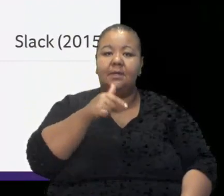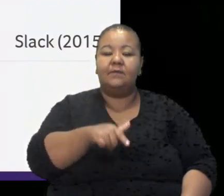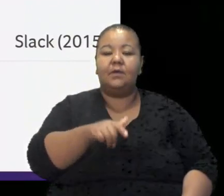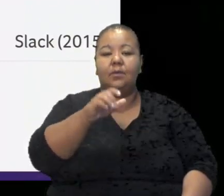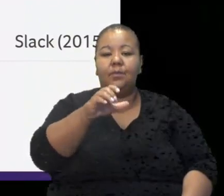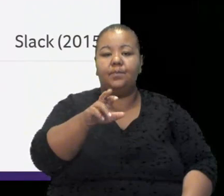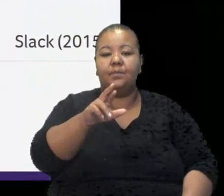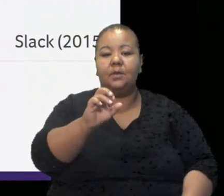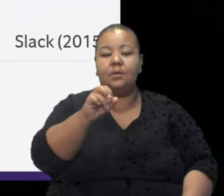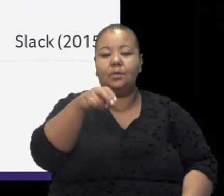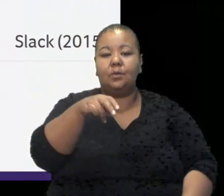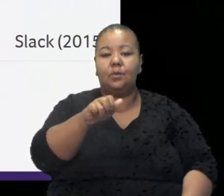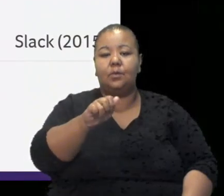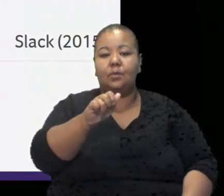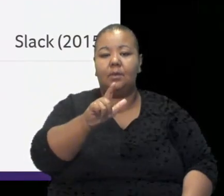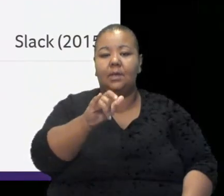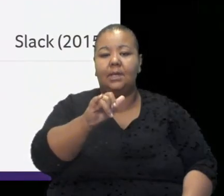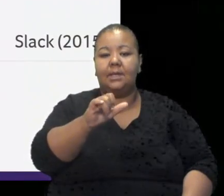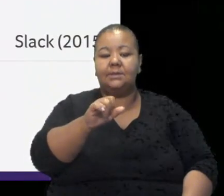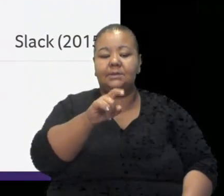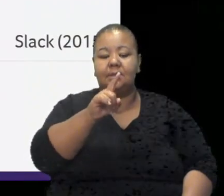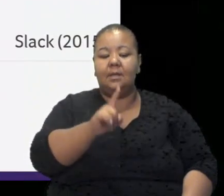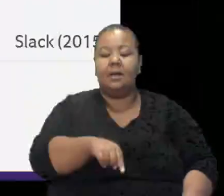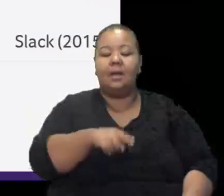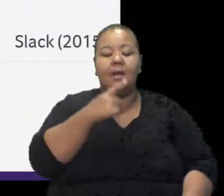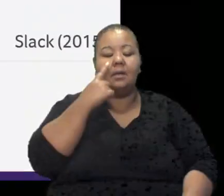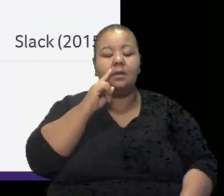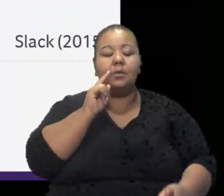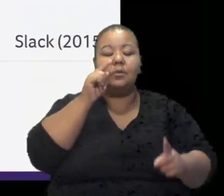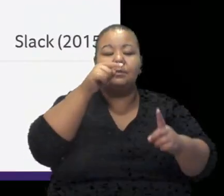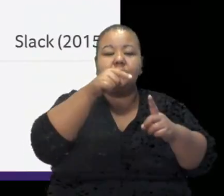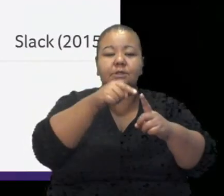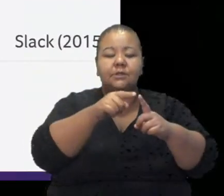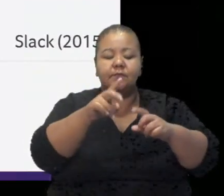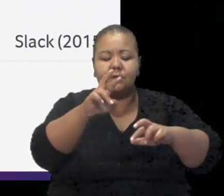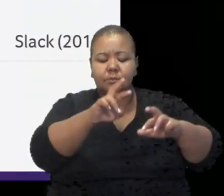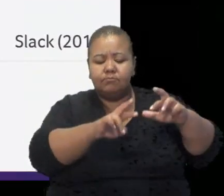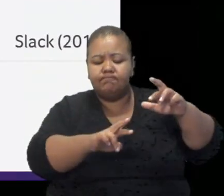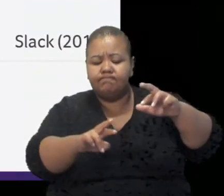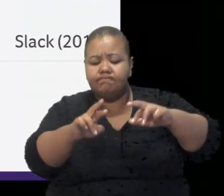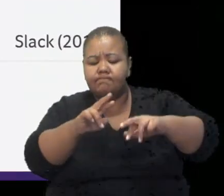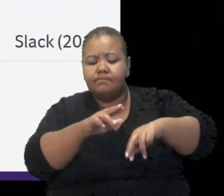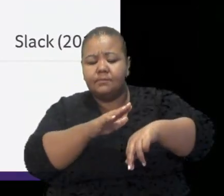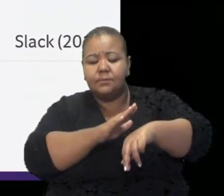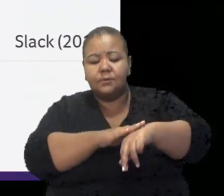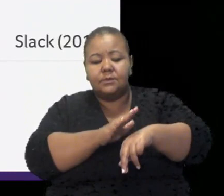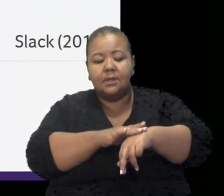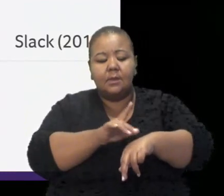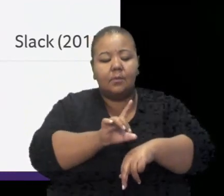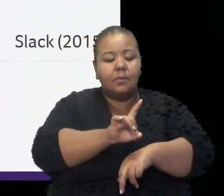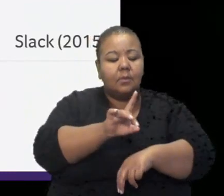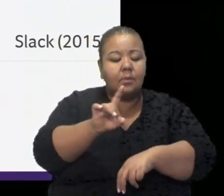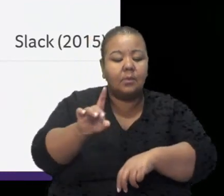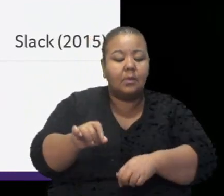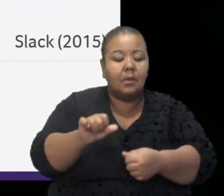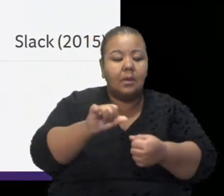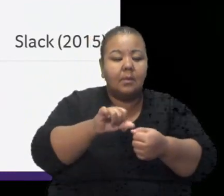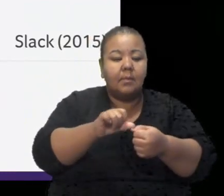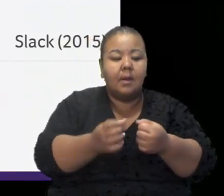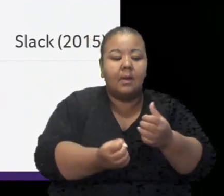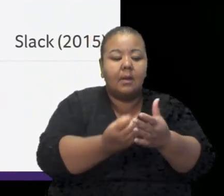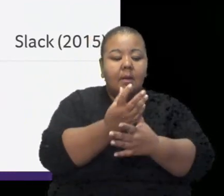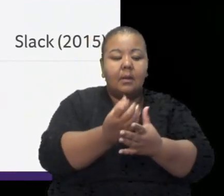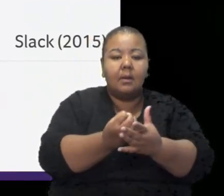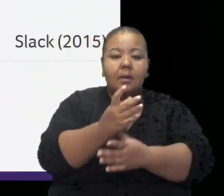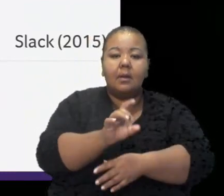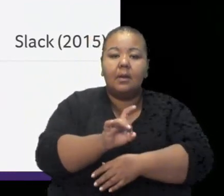objetivo é analisar os tempos de realização das atividades durante a fabricação de peças e de produtos,